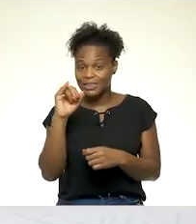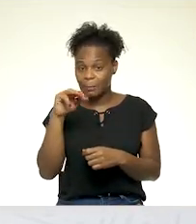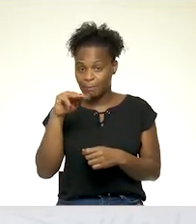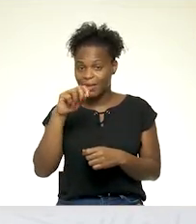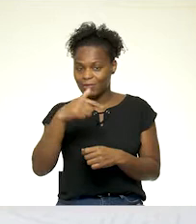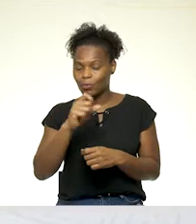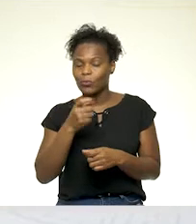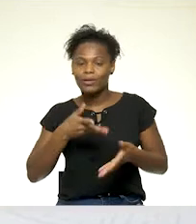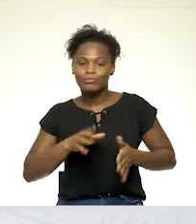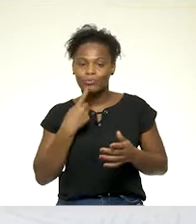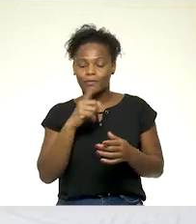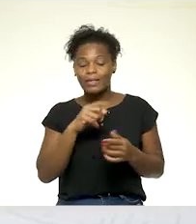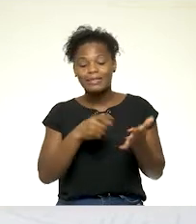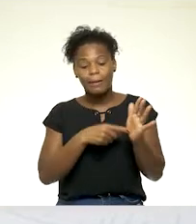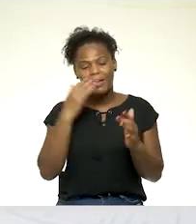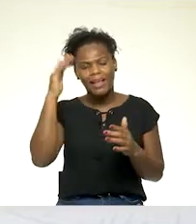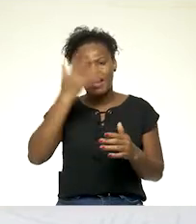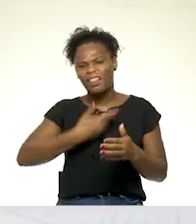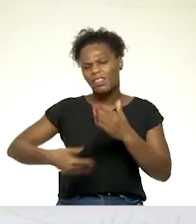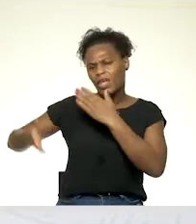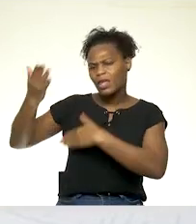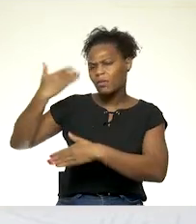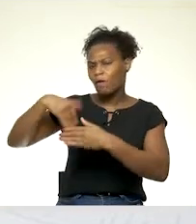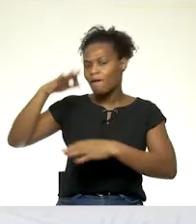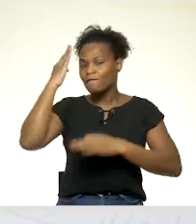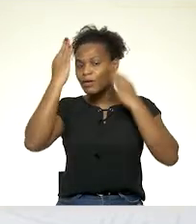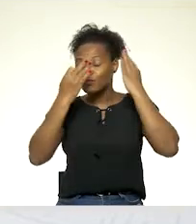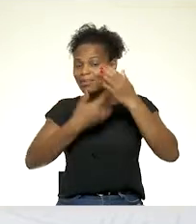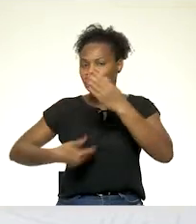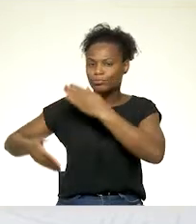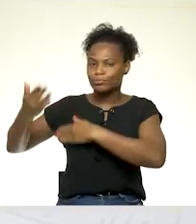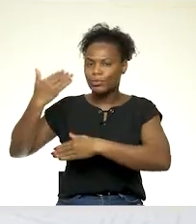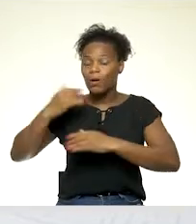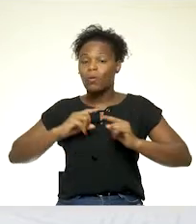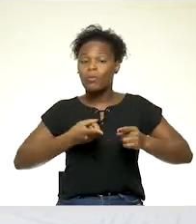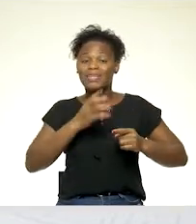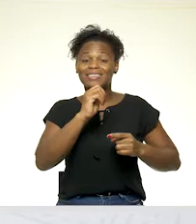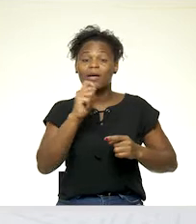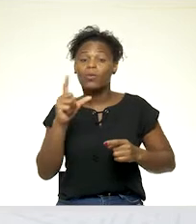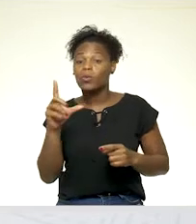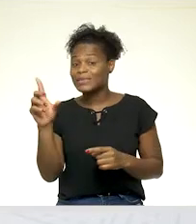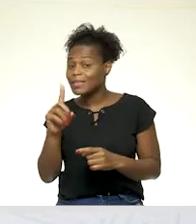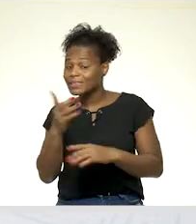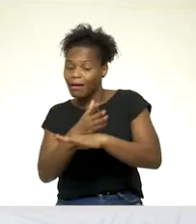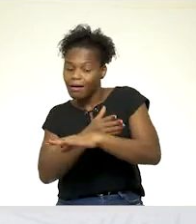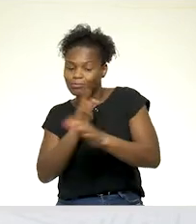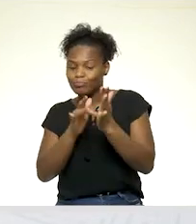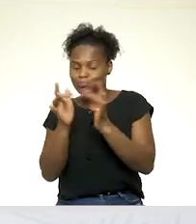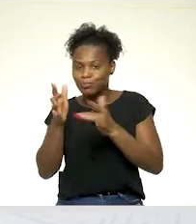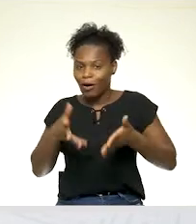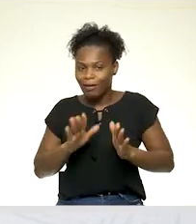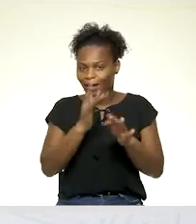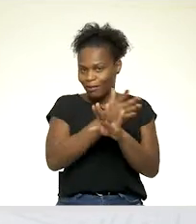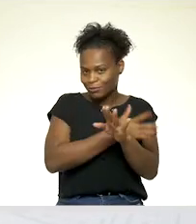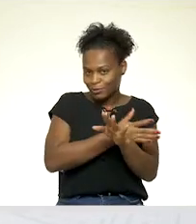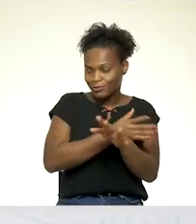Idade Antiga, ou seja, a filosofia antiga, que começa no século VI a.C., depois vem